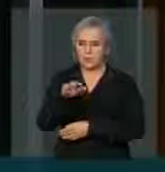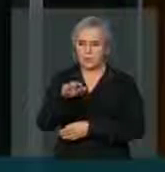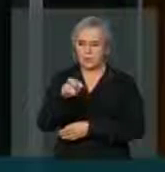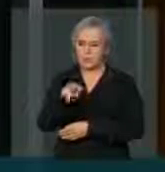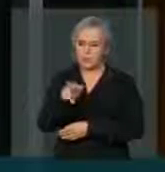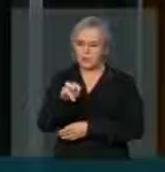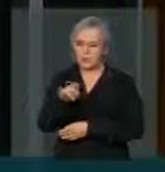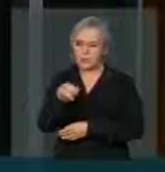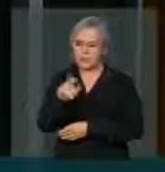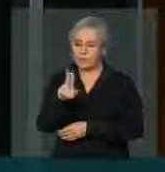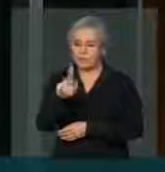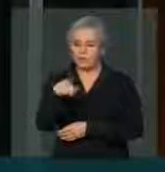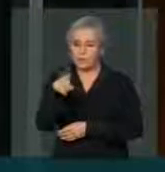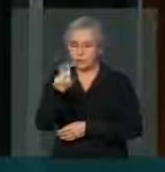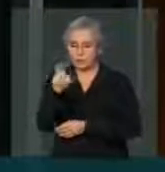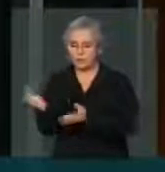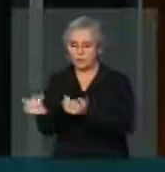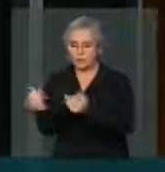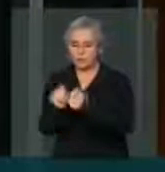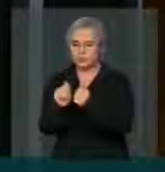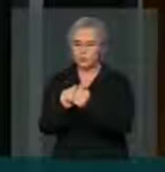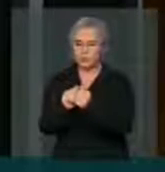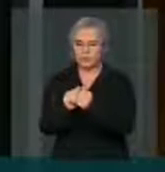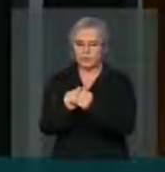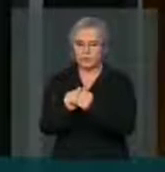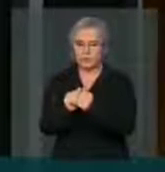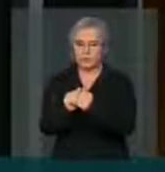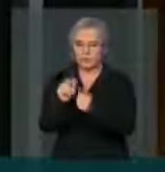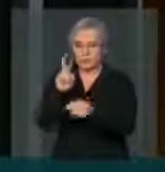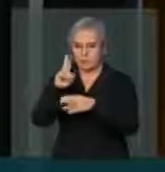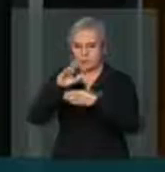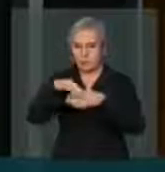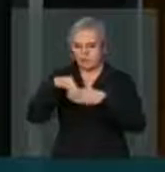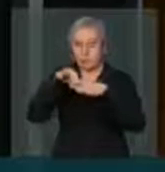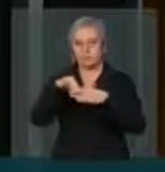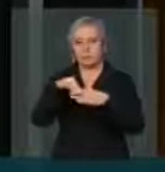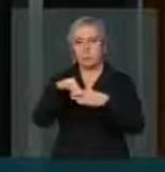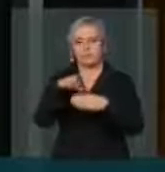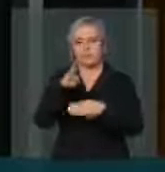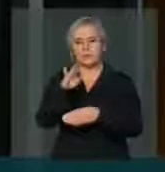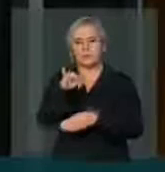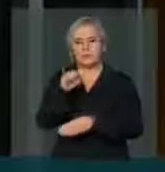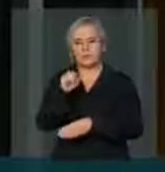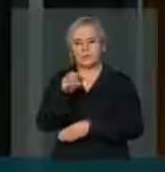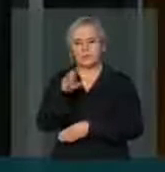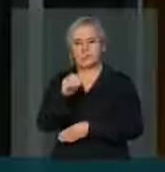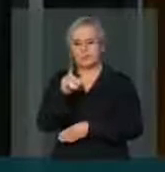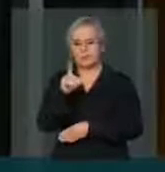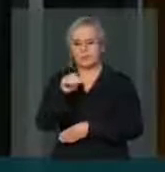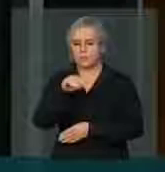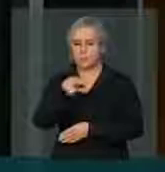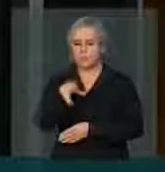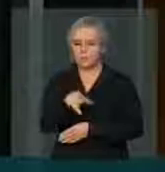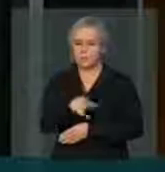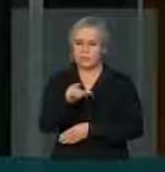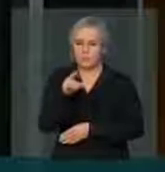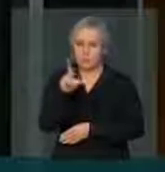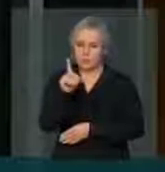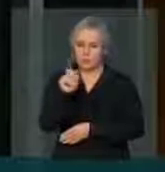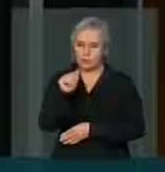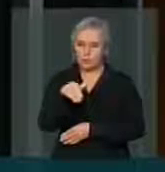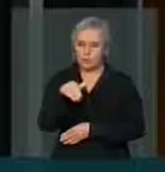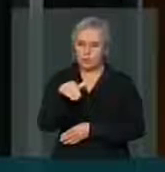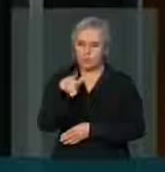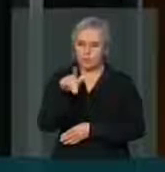jovens missionários, sob a chefia do bispo Dom Luiz Lasagna, que logo iniciaram suas atividades na paróquia de São Gonçalo